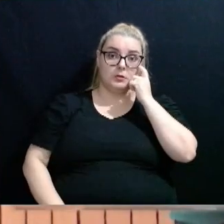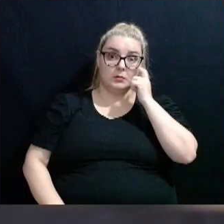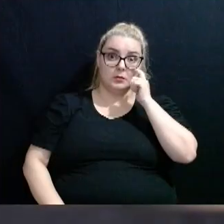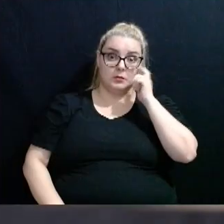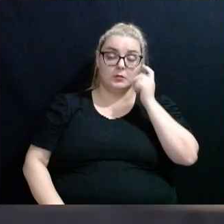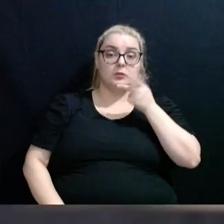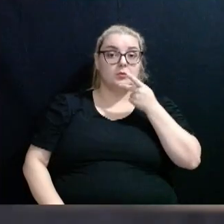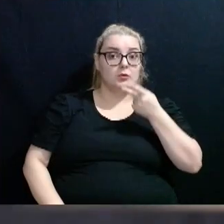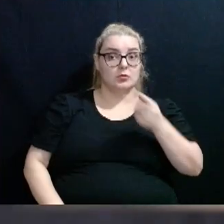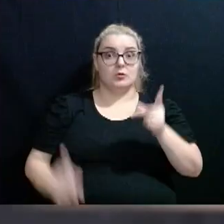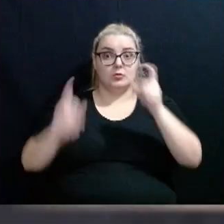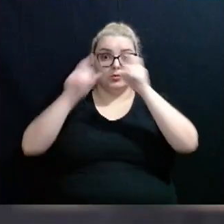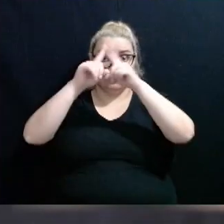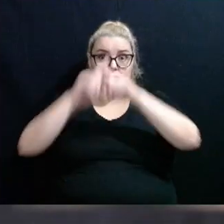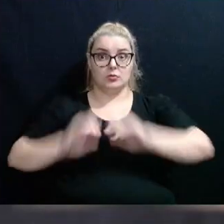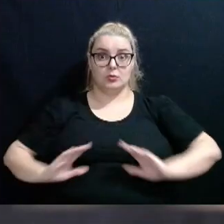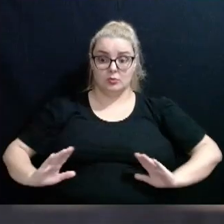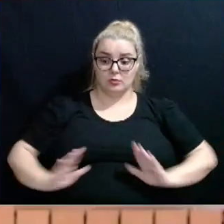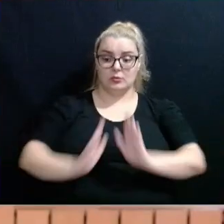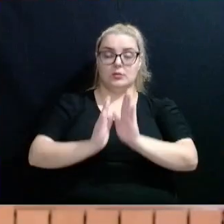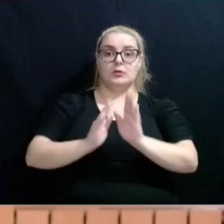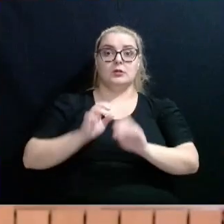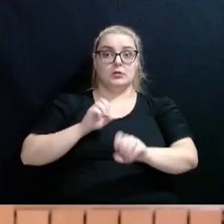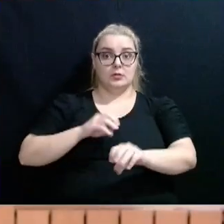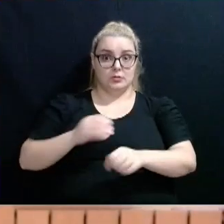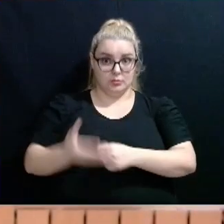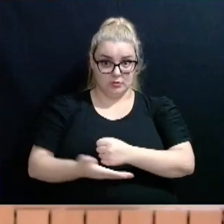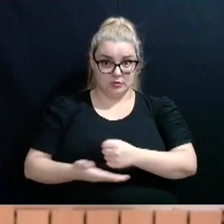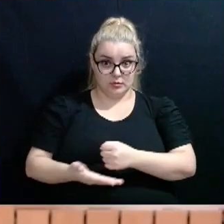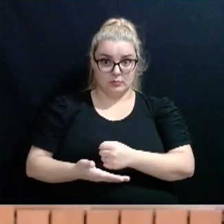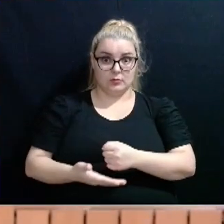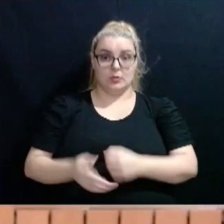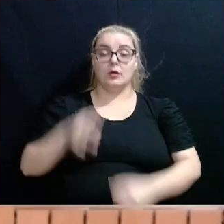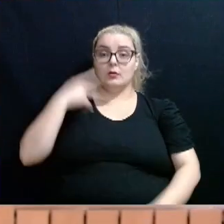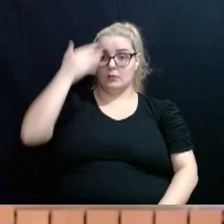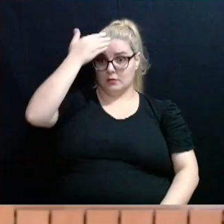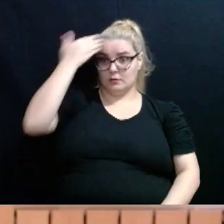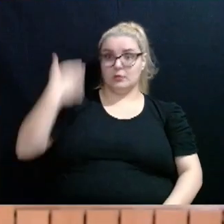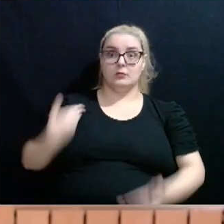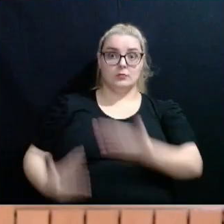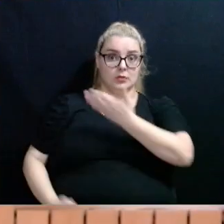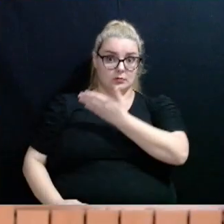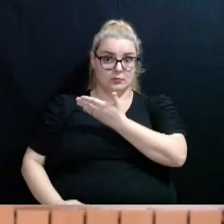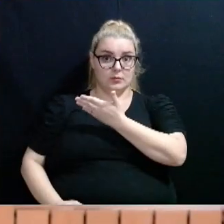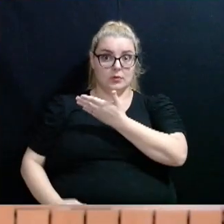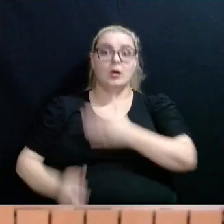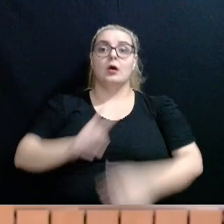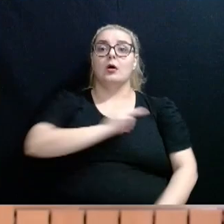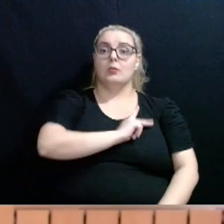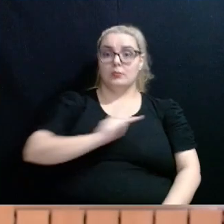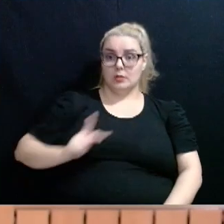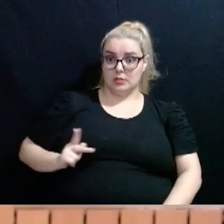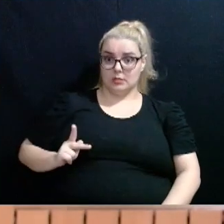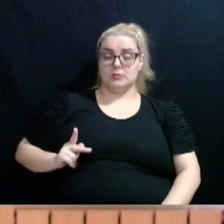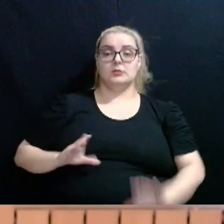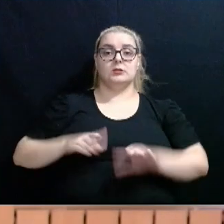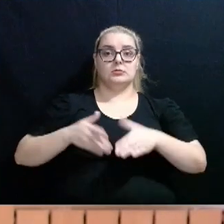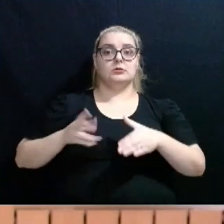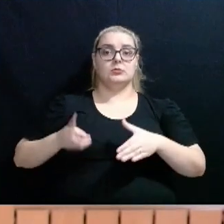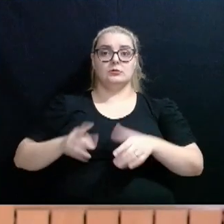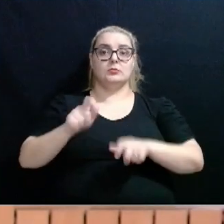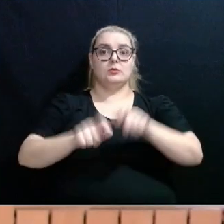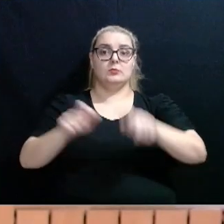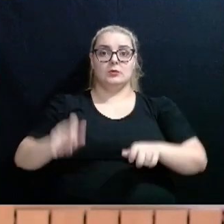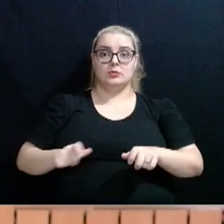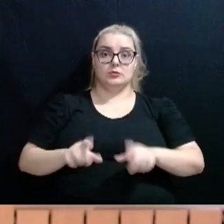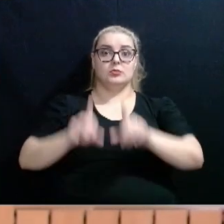desafios enfrentados na educação básica. A vereadora Débora Palermo, presidente da Comissão Permanente das Pessoas com Deficiência